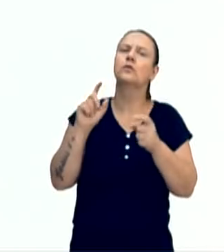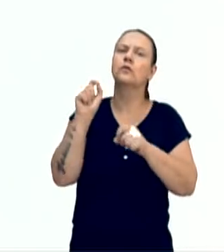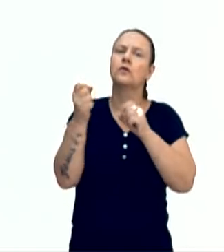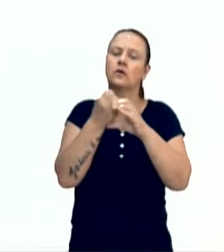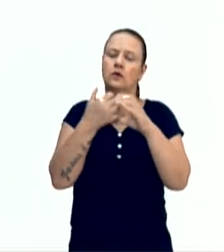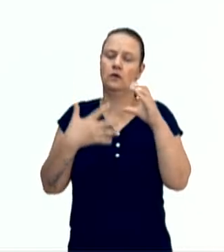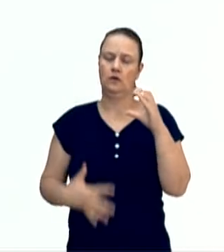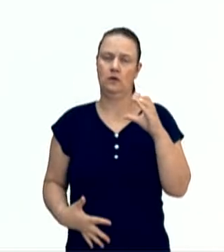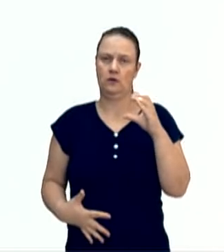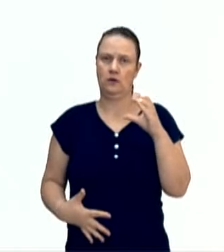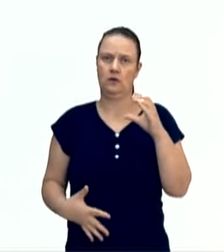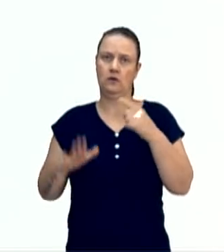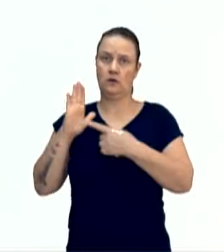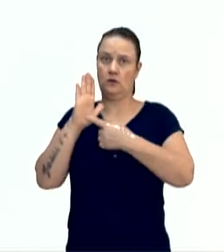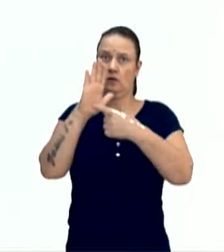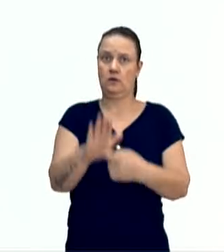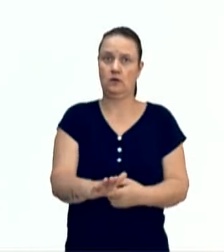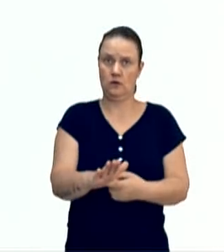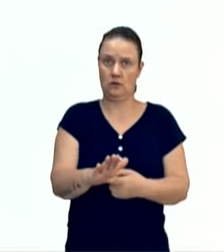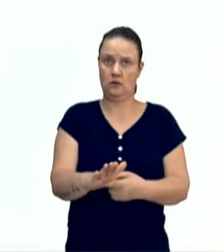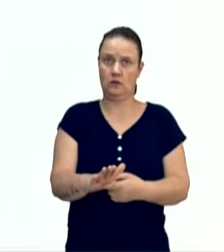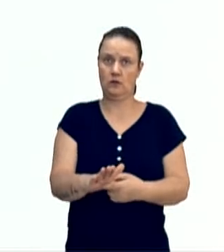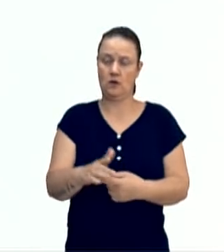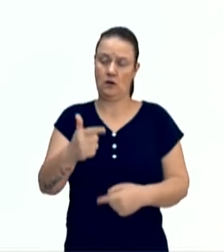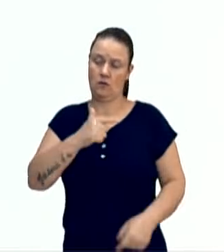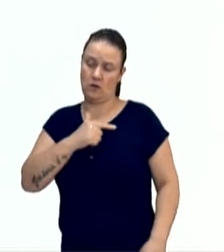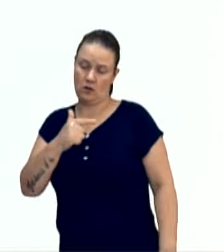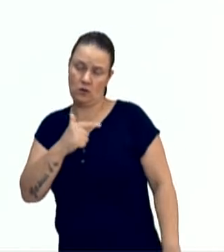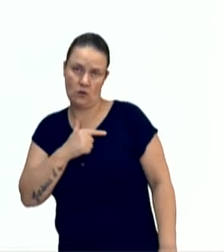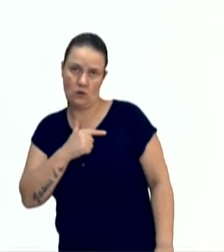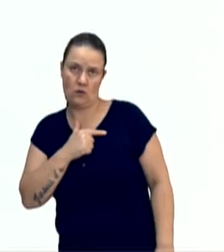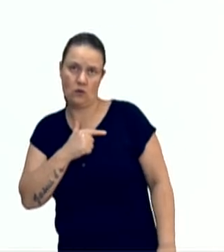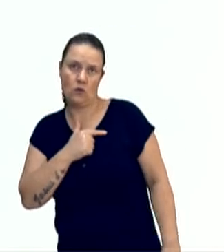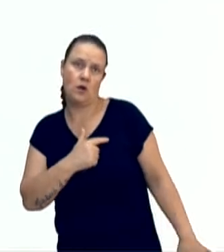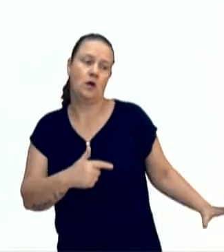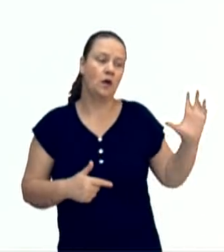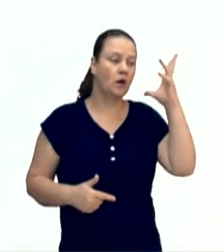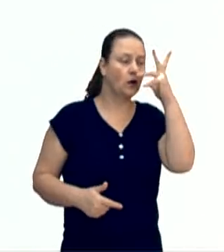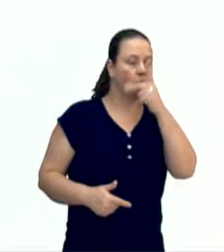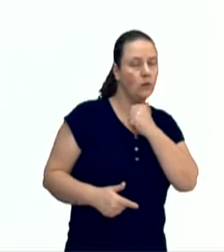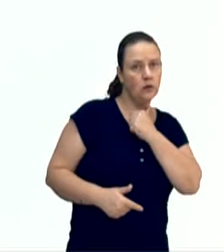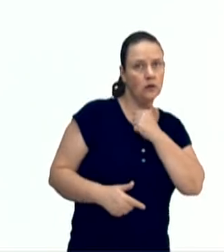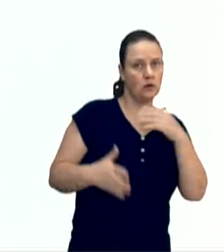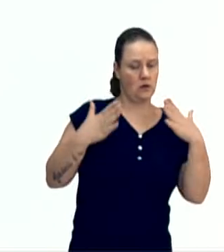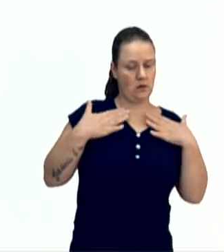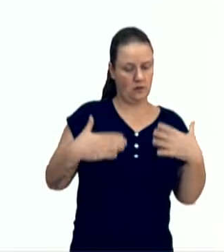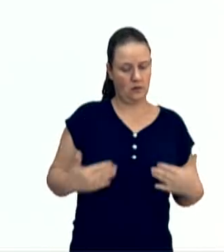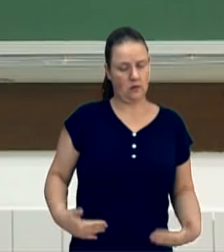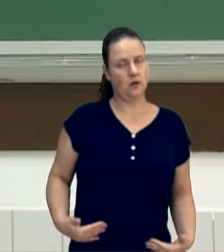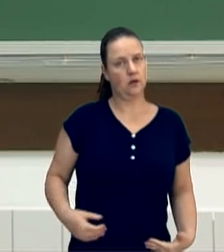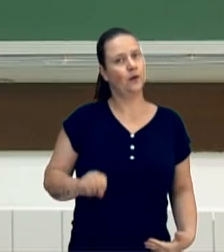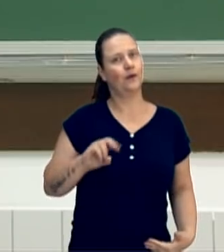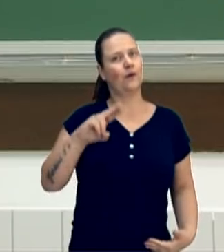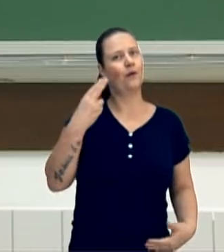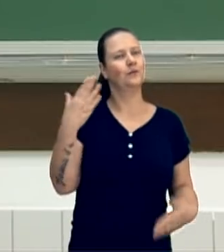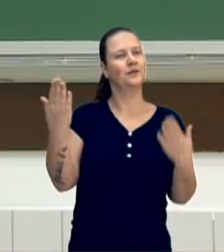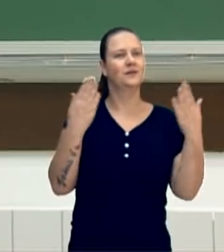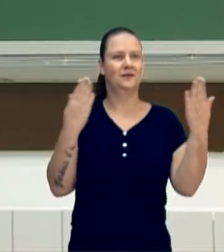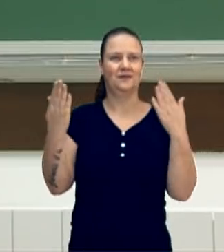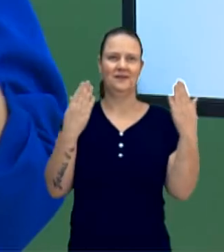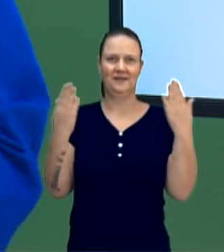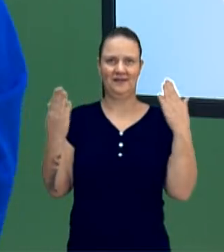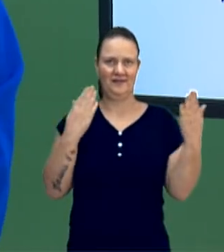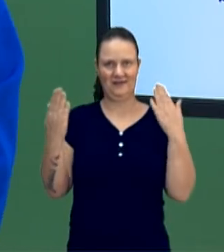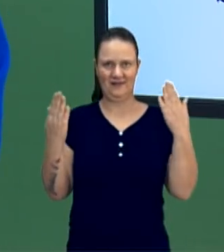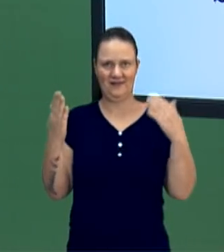as características destacadas, feioso e bonito, são físicas ou psicológicas.